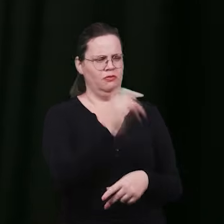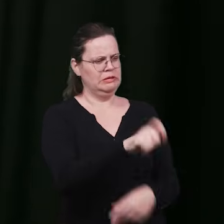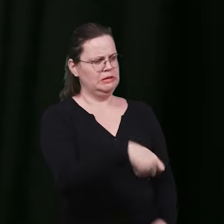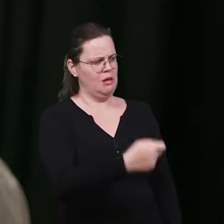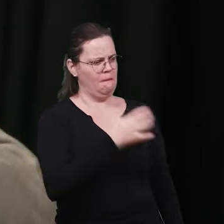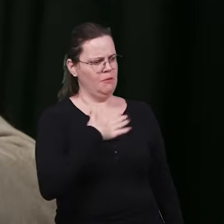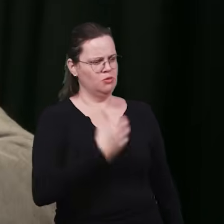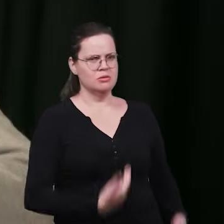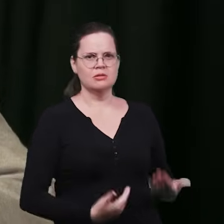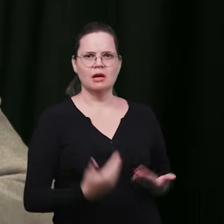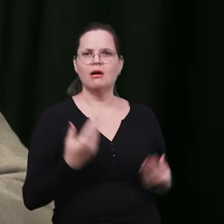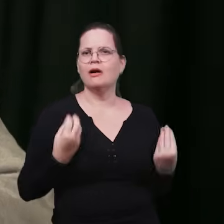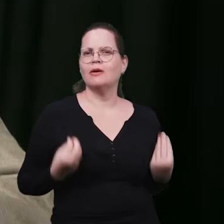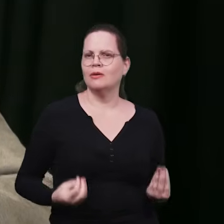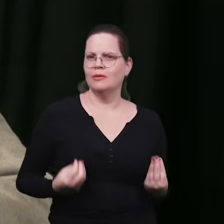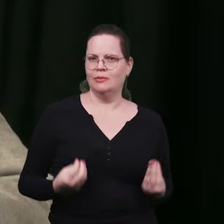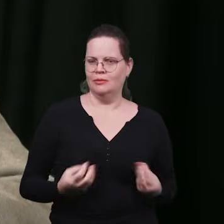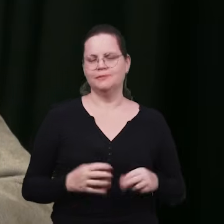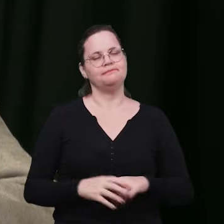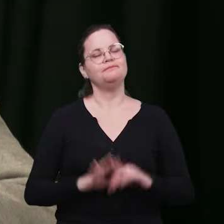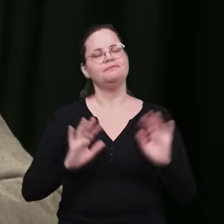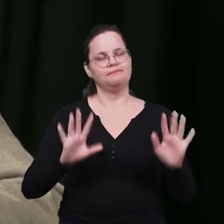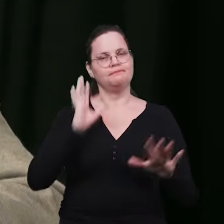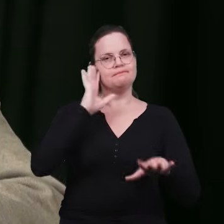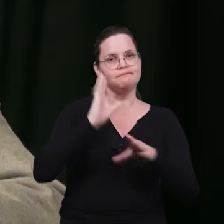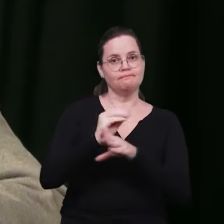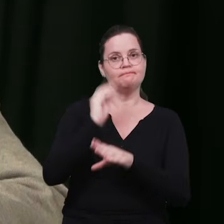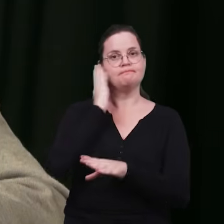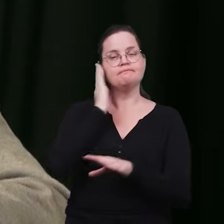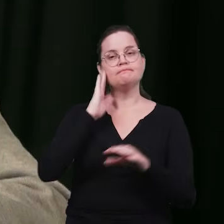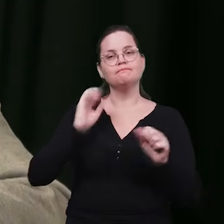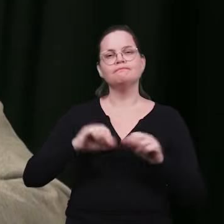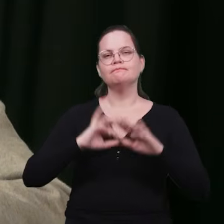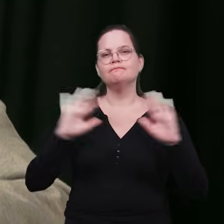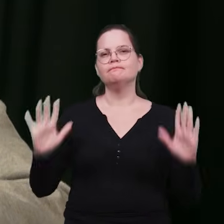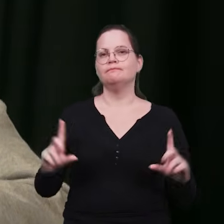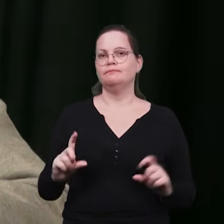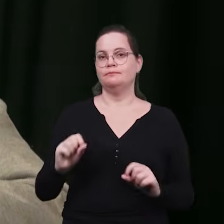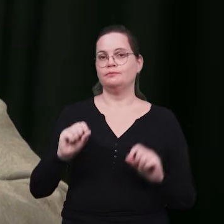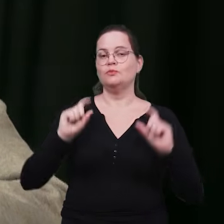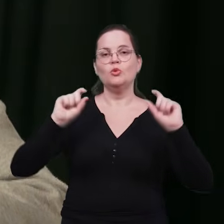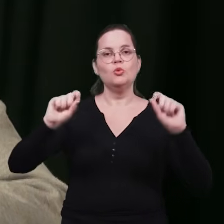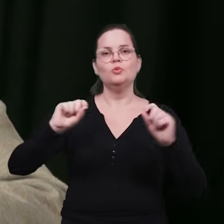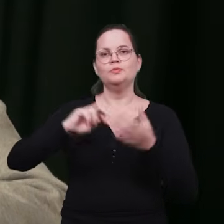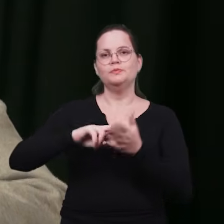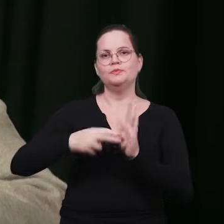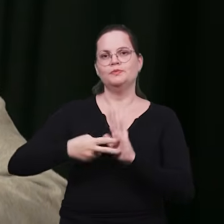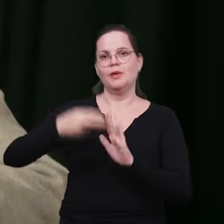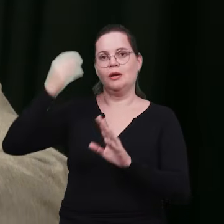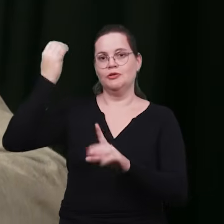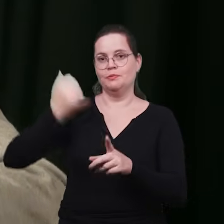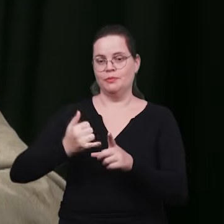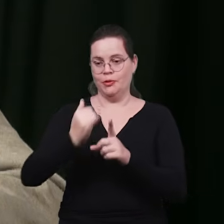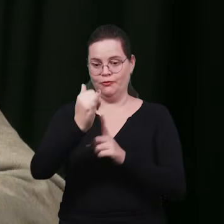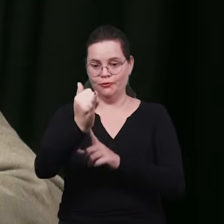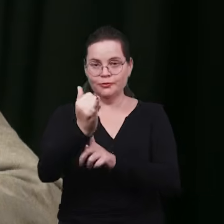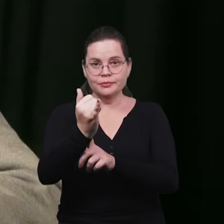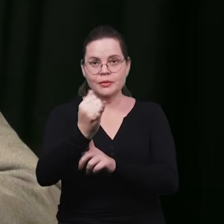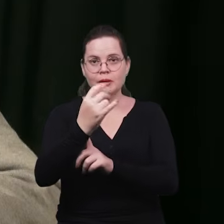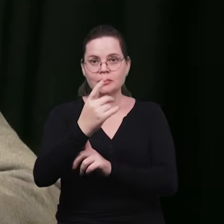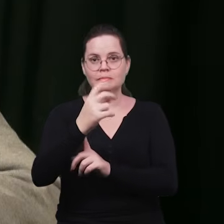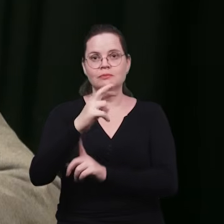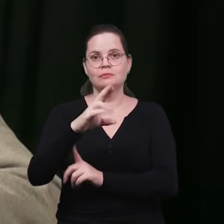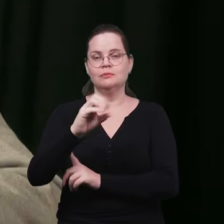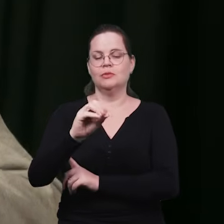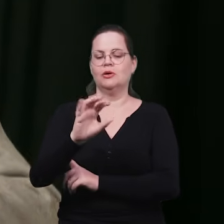Agora, a coisa importante, nós temos que entender. Aquilo que é profético, aquilo que é